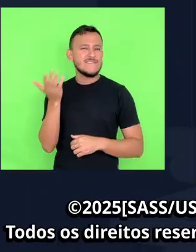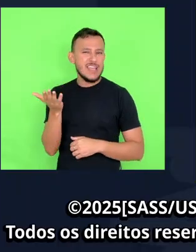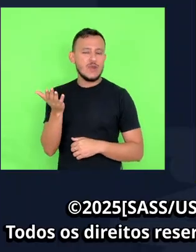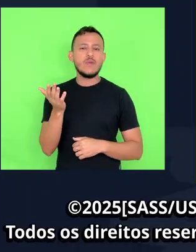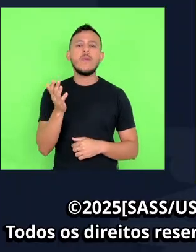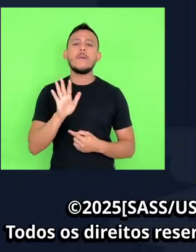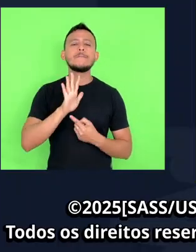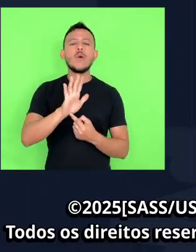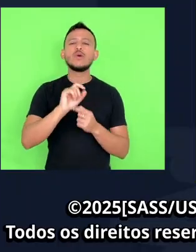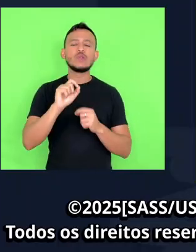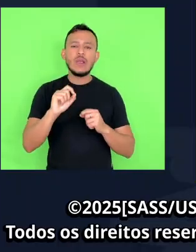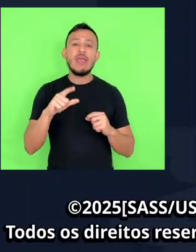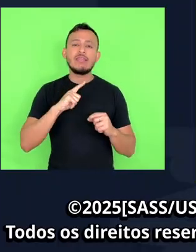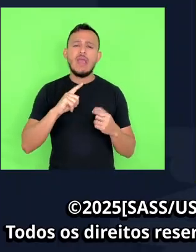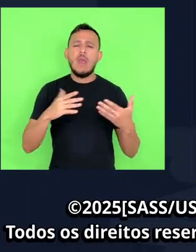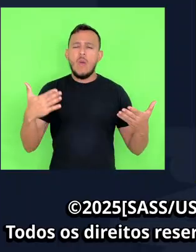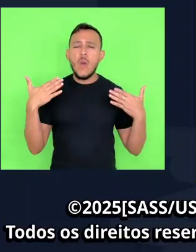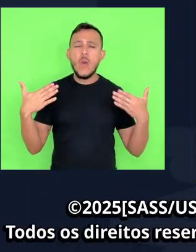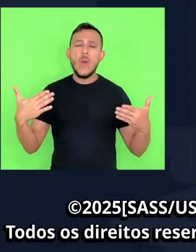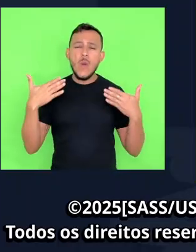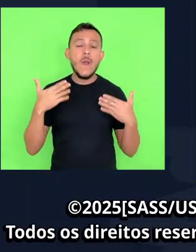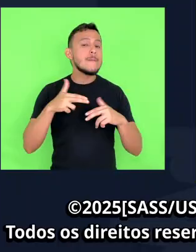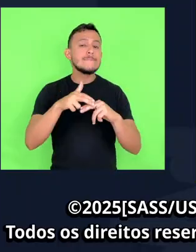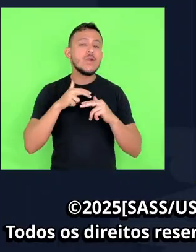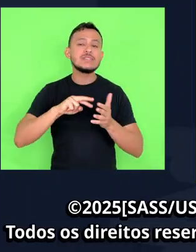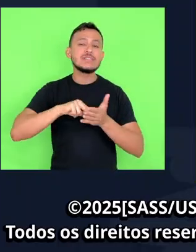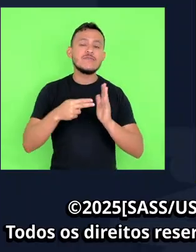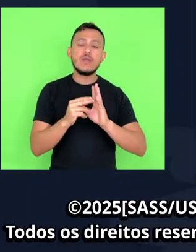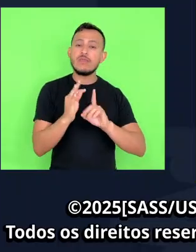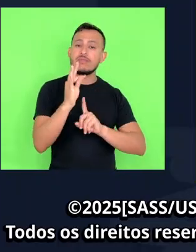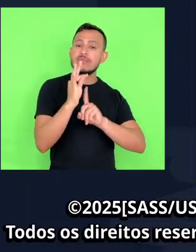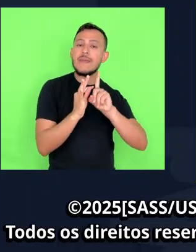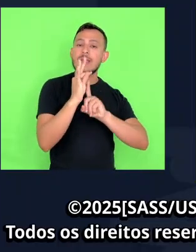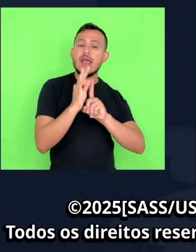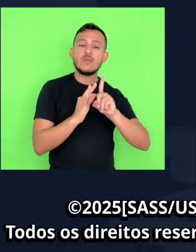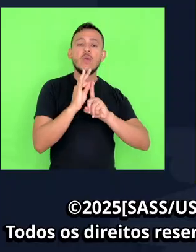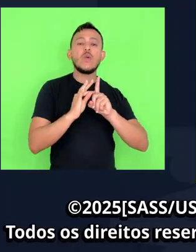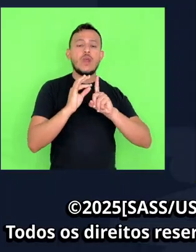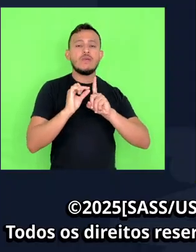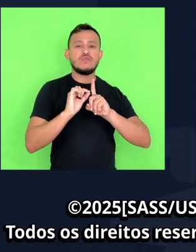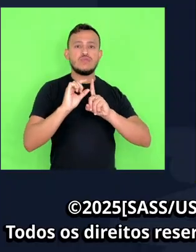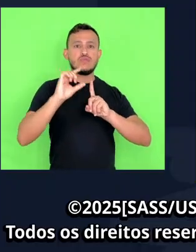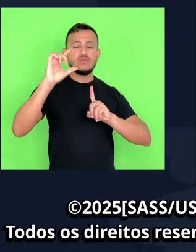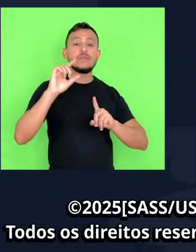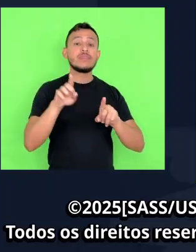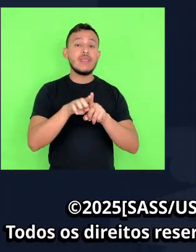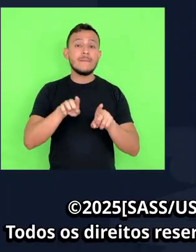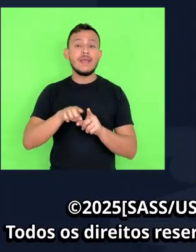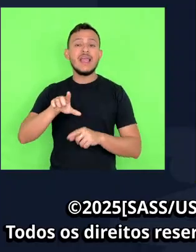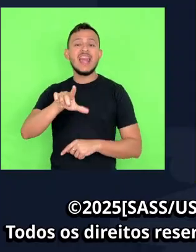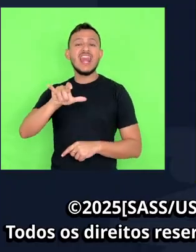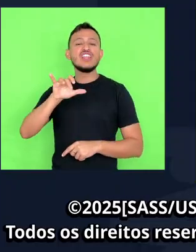mostra a nossa Terra se abanando, porque a temperatura está aumentando, o lixo todo